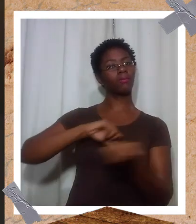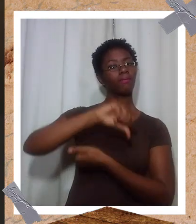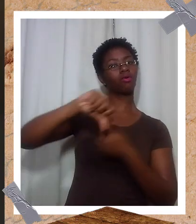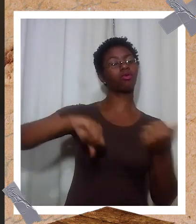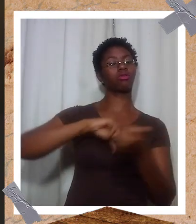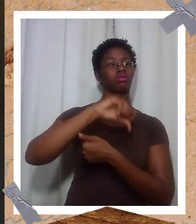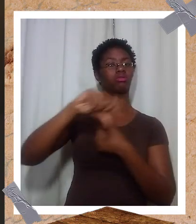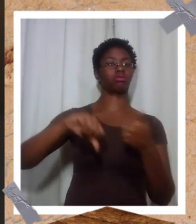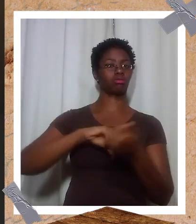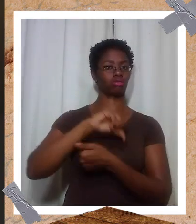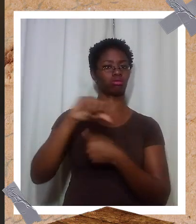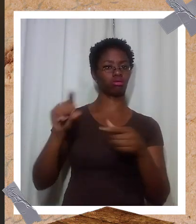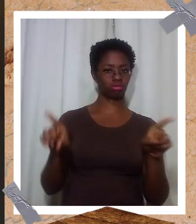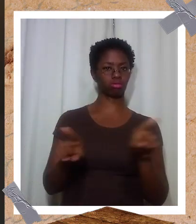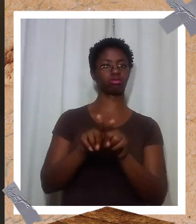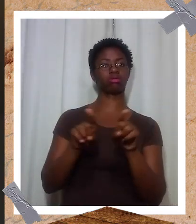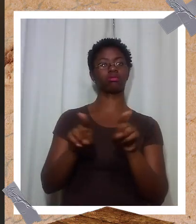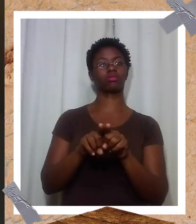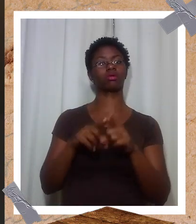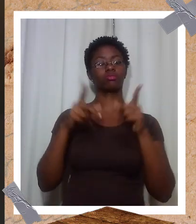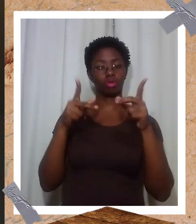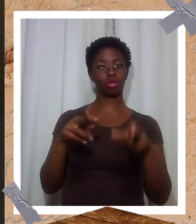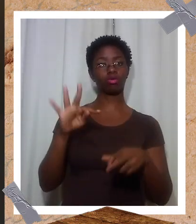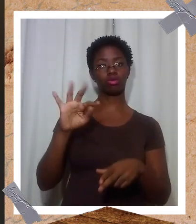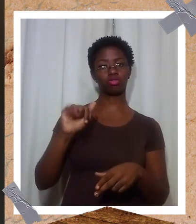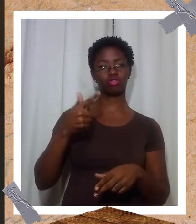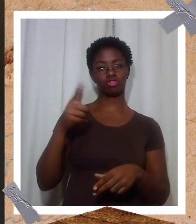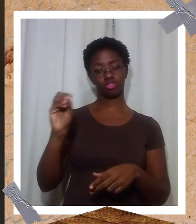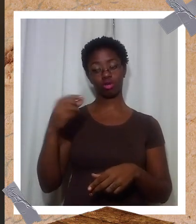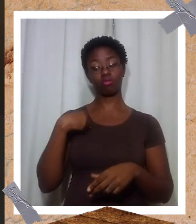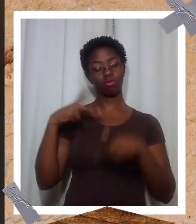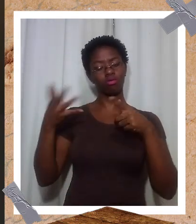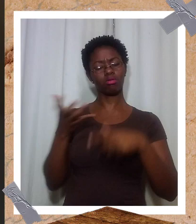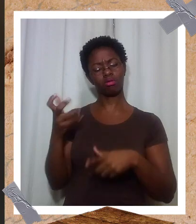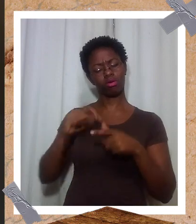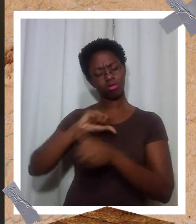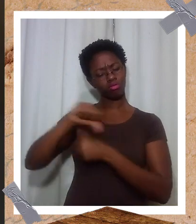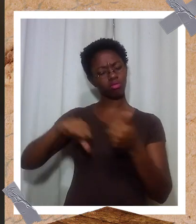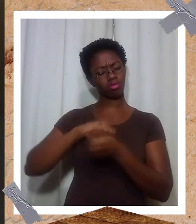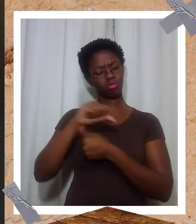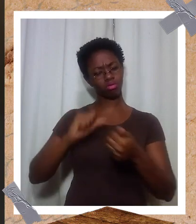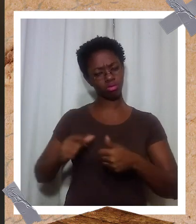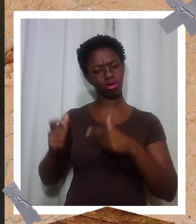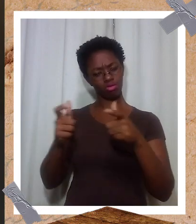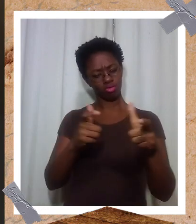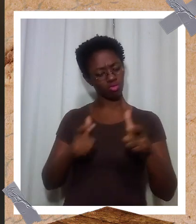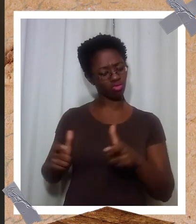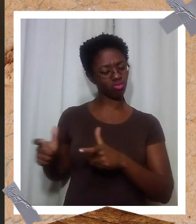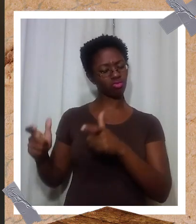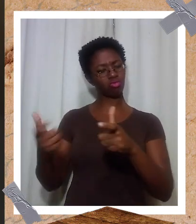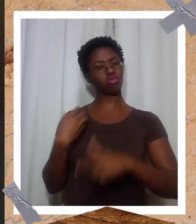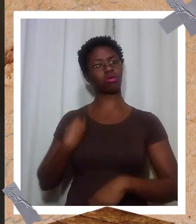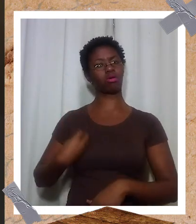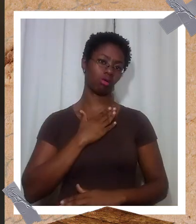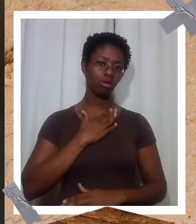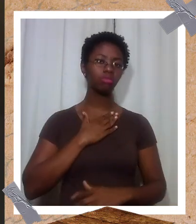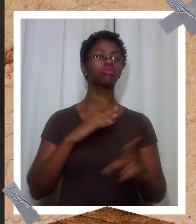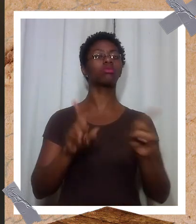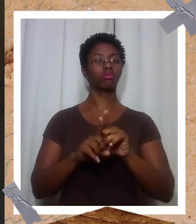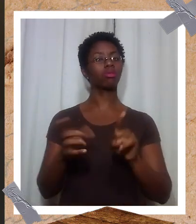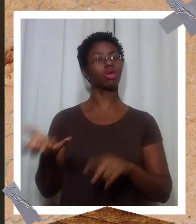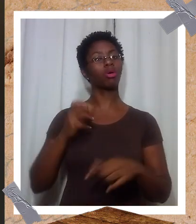né? Que assim como o peão, assim, eu quero mudar o ambiente onde eu vivo, né? Eu quero